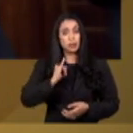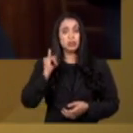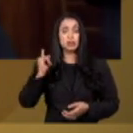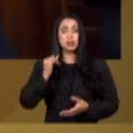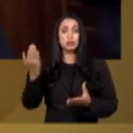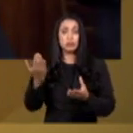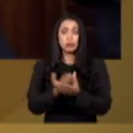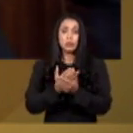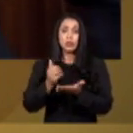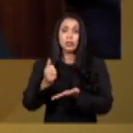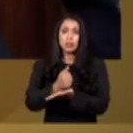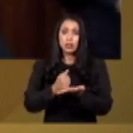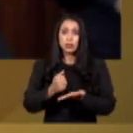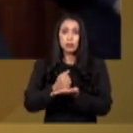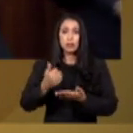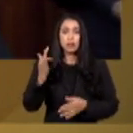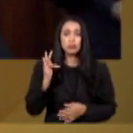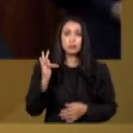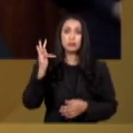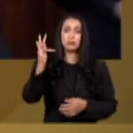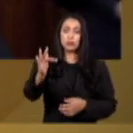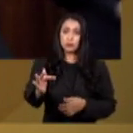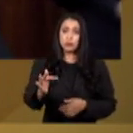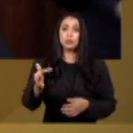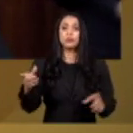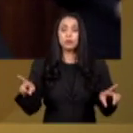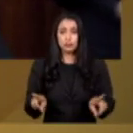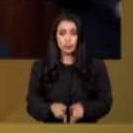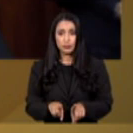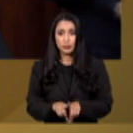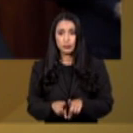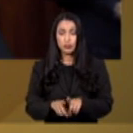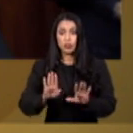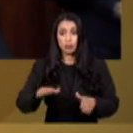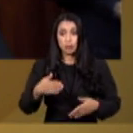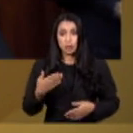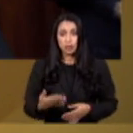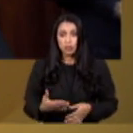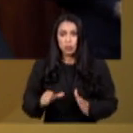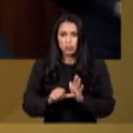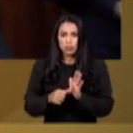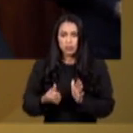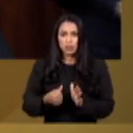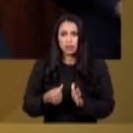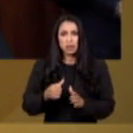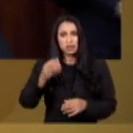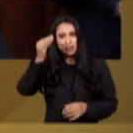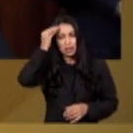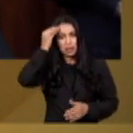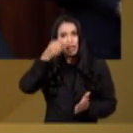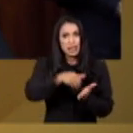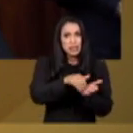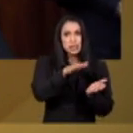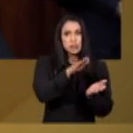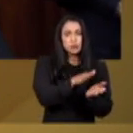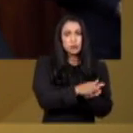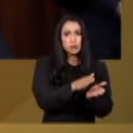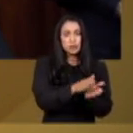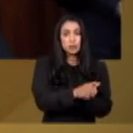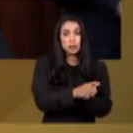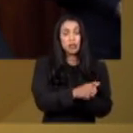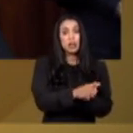constitucional suscitada o caso em questão está em primeiro lugar expulsam com sistema de